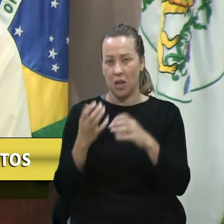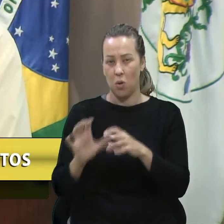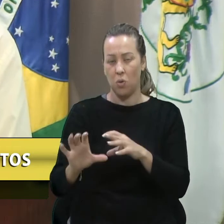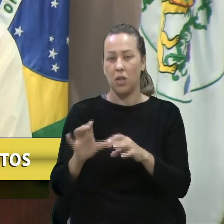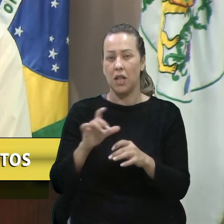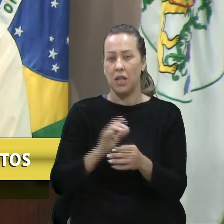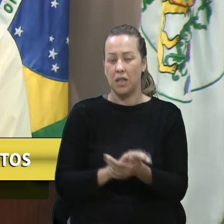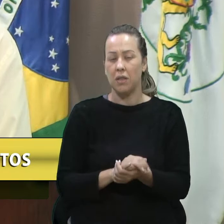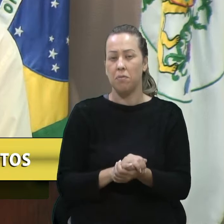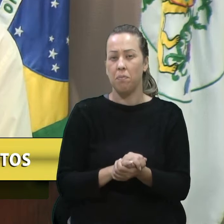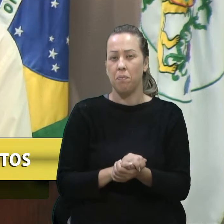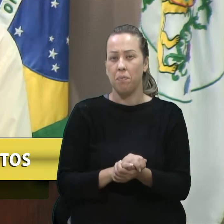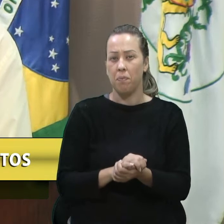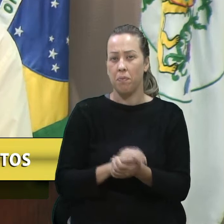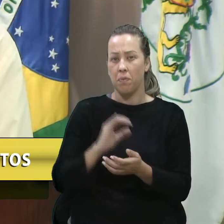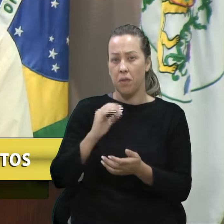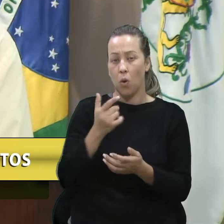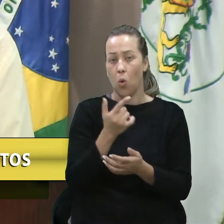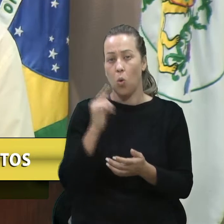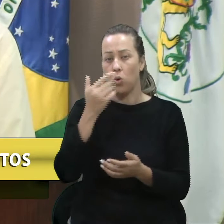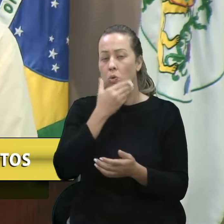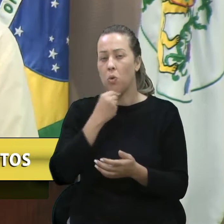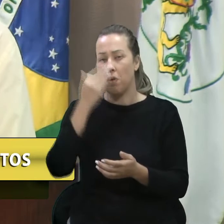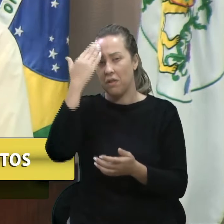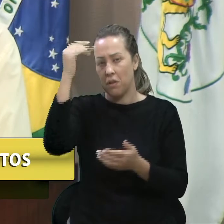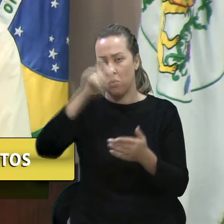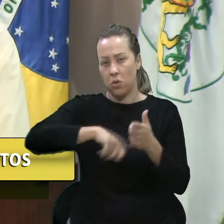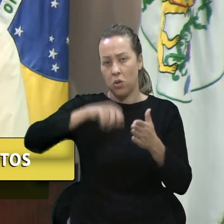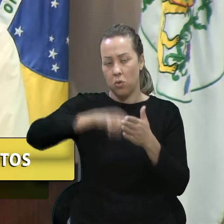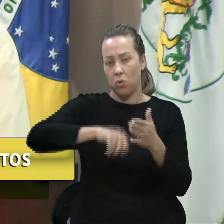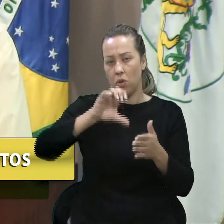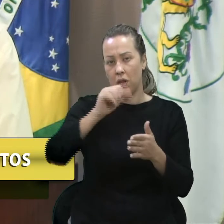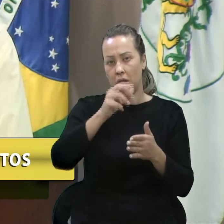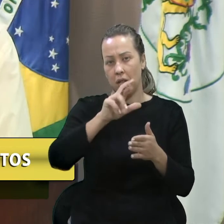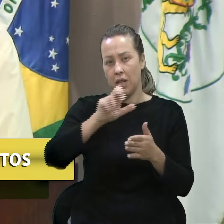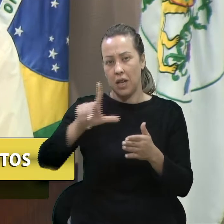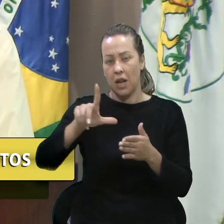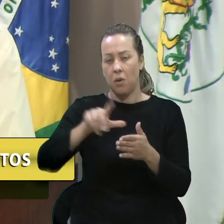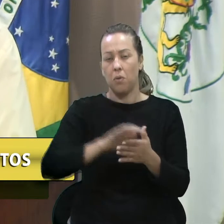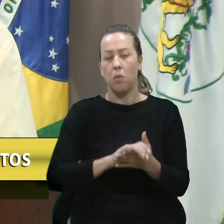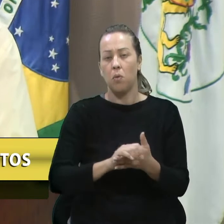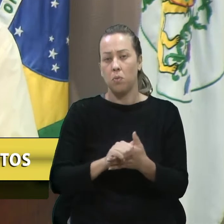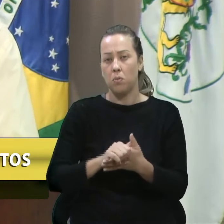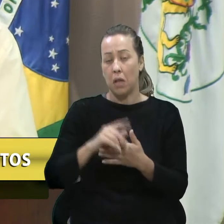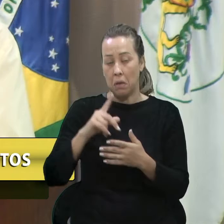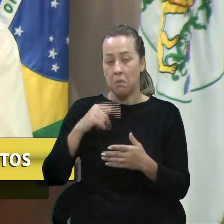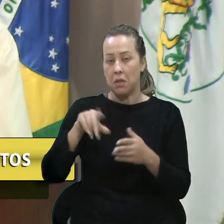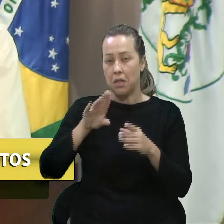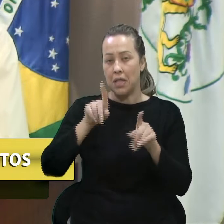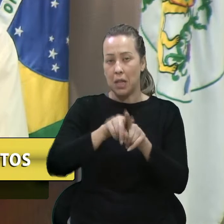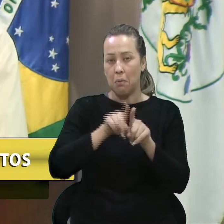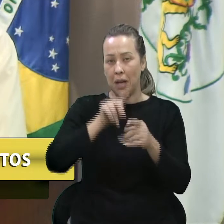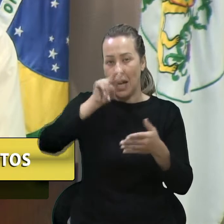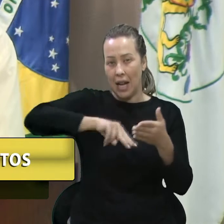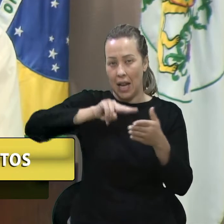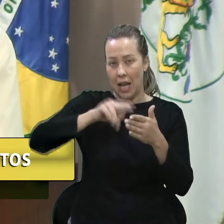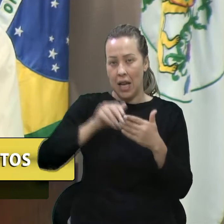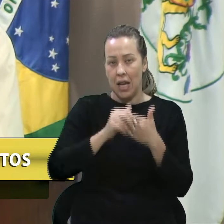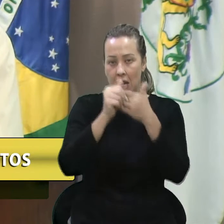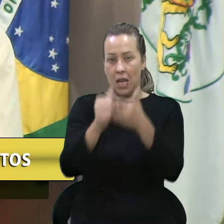Carl Rogers. Então, o Carl Rogers é um dos nossos, que a gente segue as teorias dele.